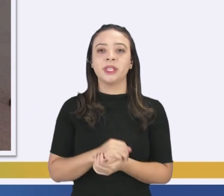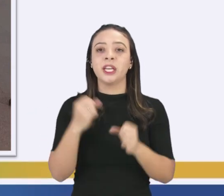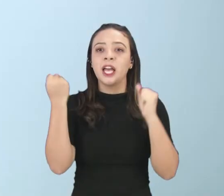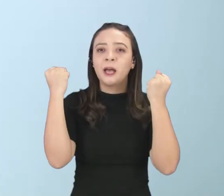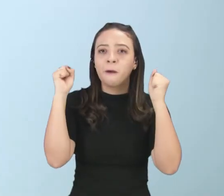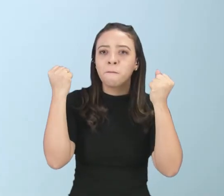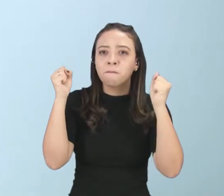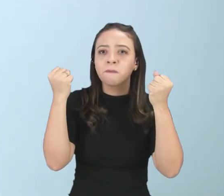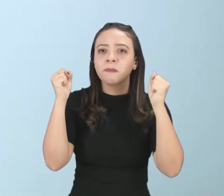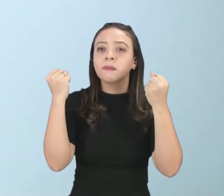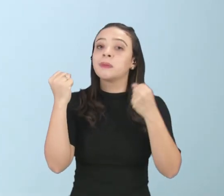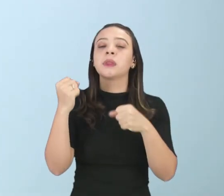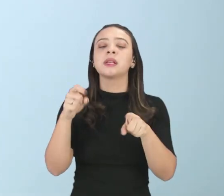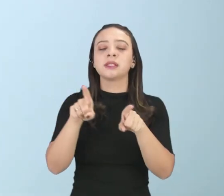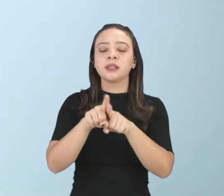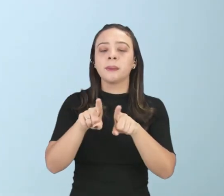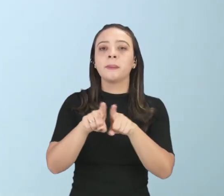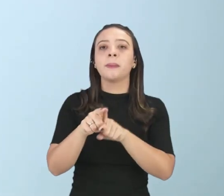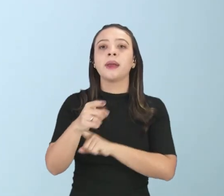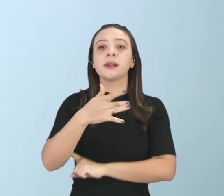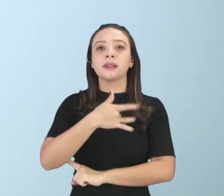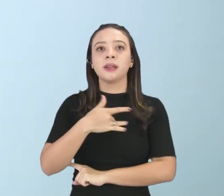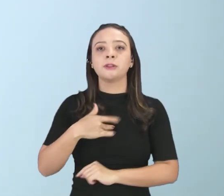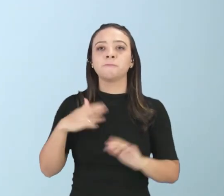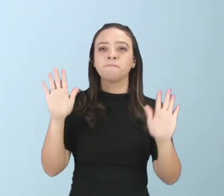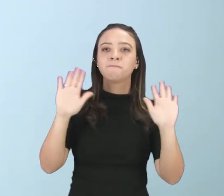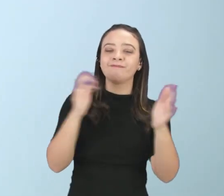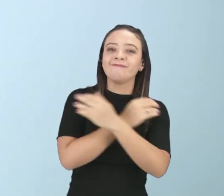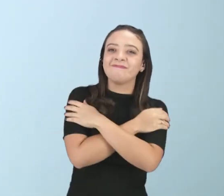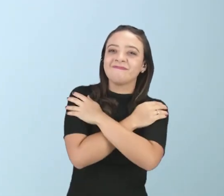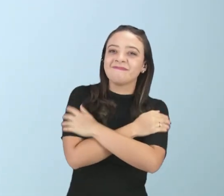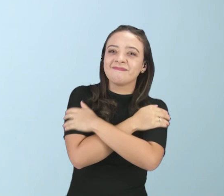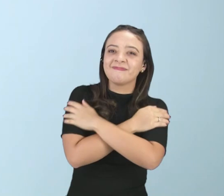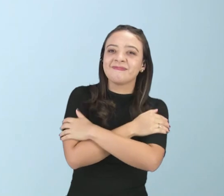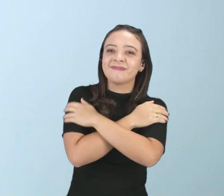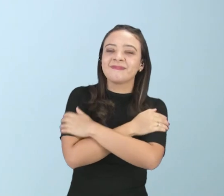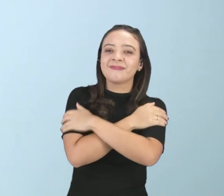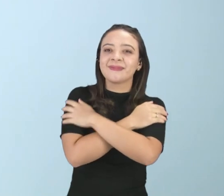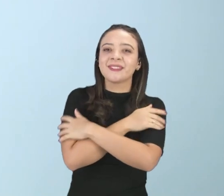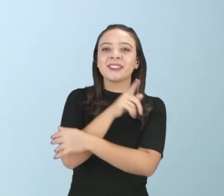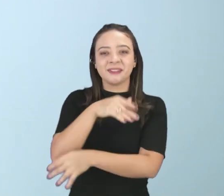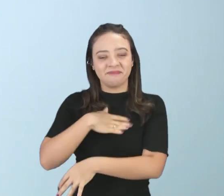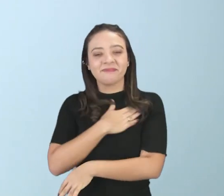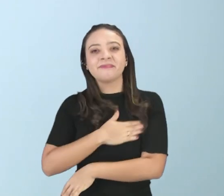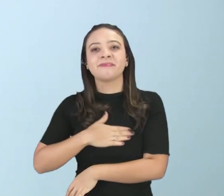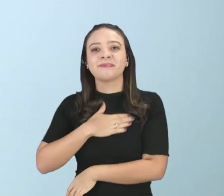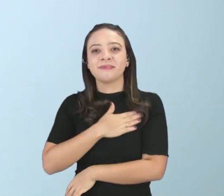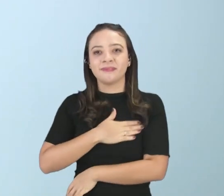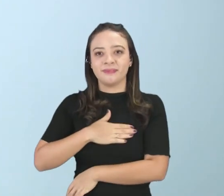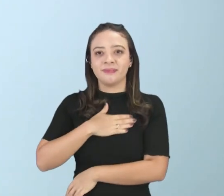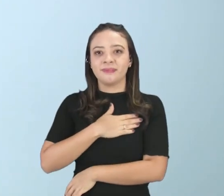Exercício físico é saúde. Um grande abraço a todos, espero que vocês tenham gostado, não